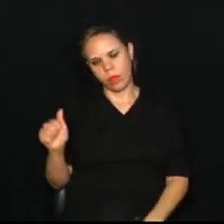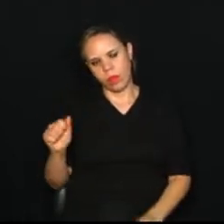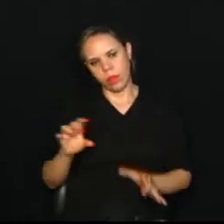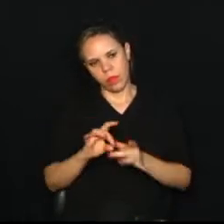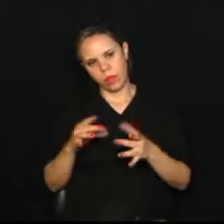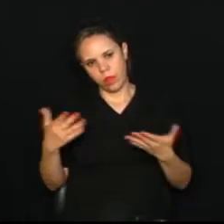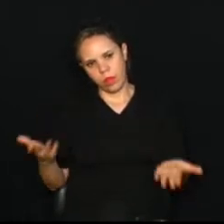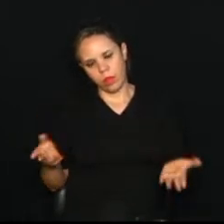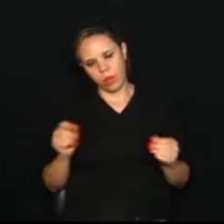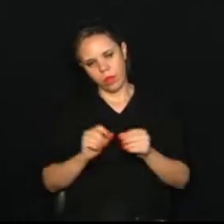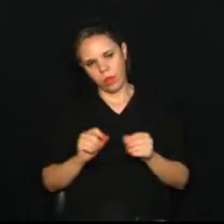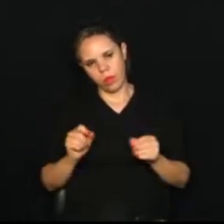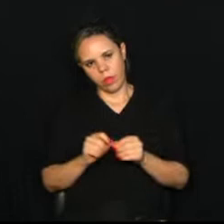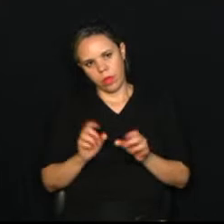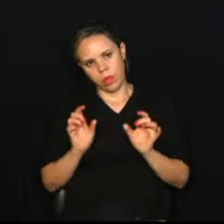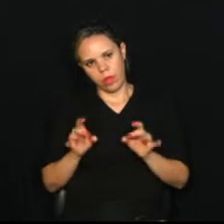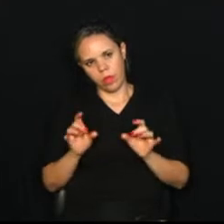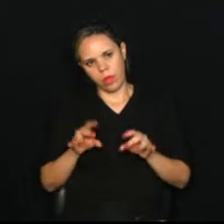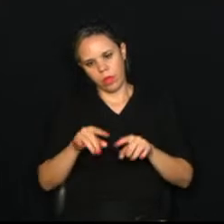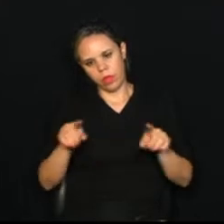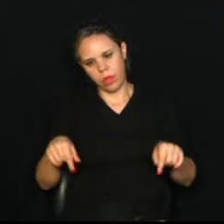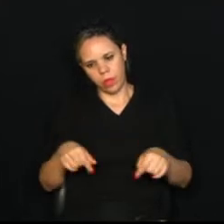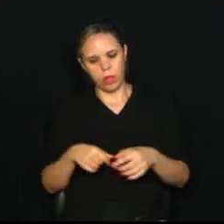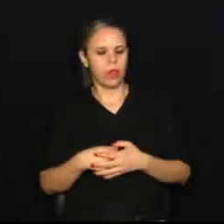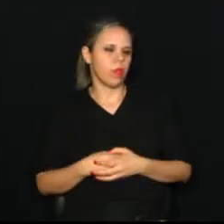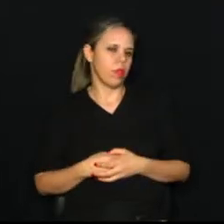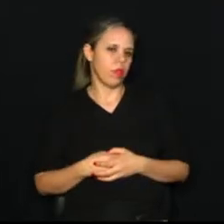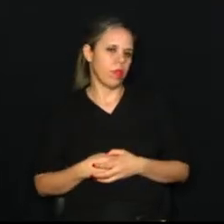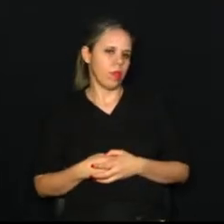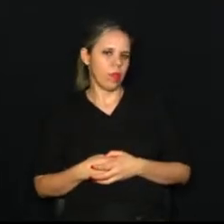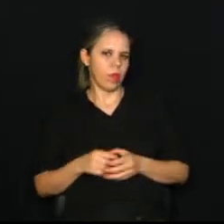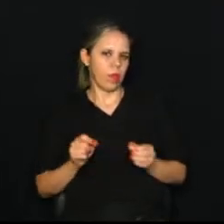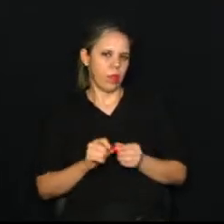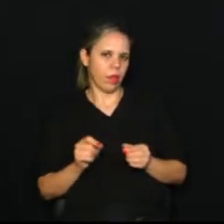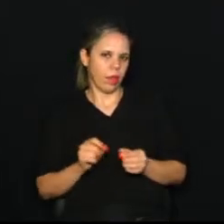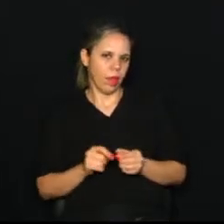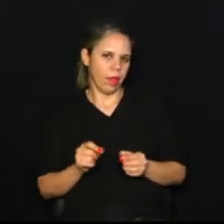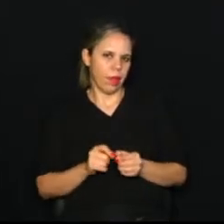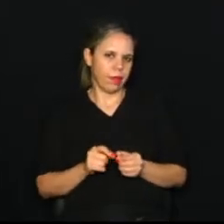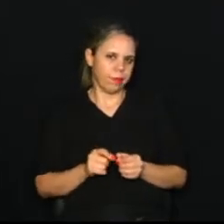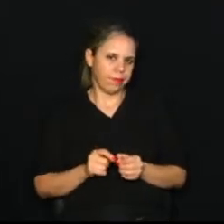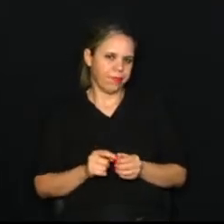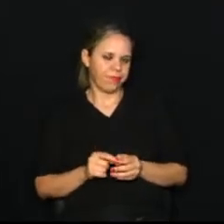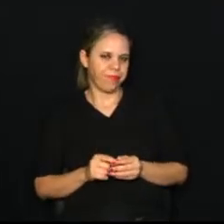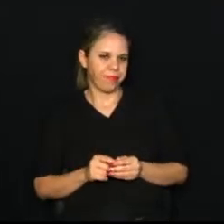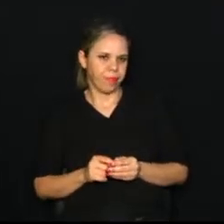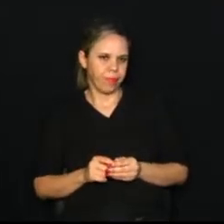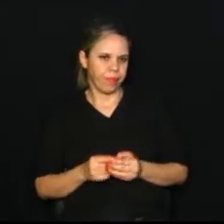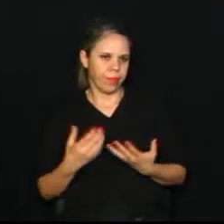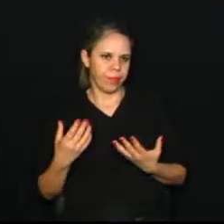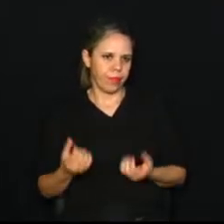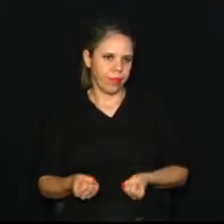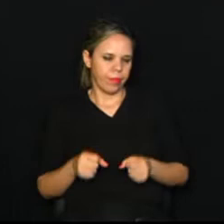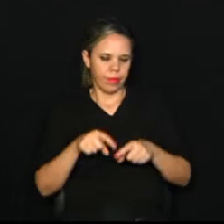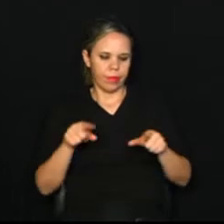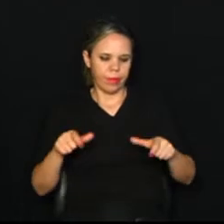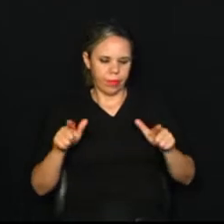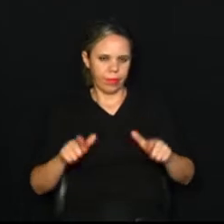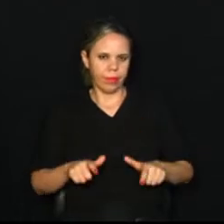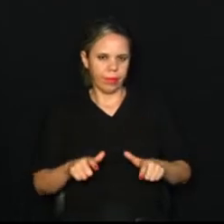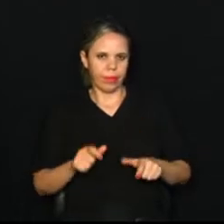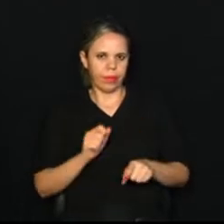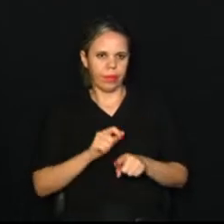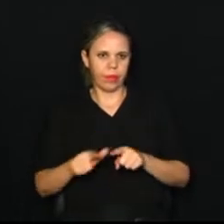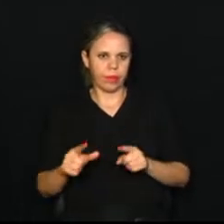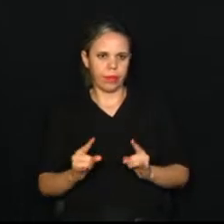vamos fazer tanto venda de terrenos, como vamos também fazer a concessão de áreas por